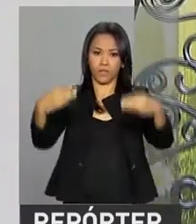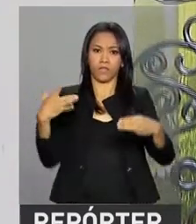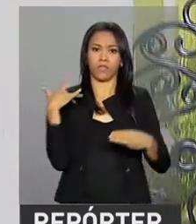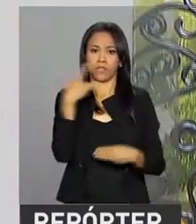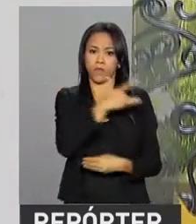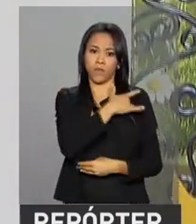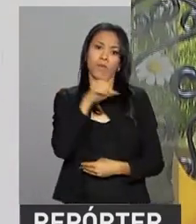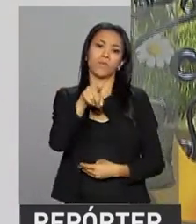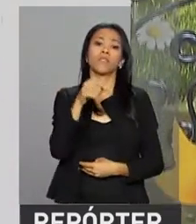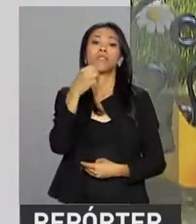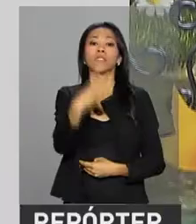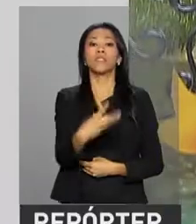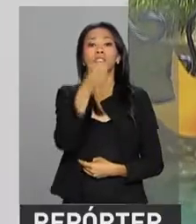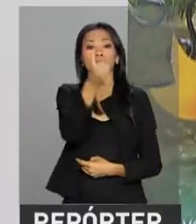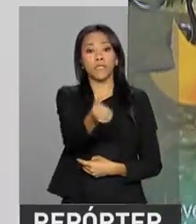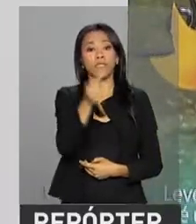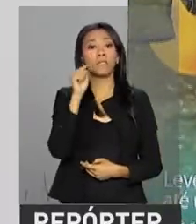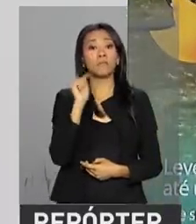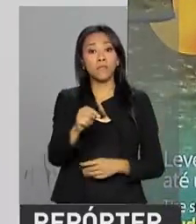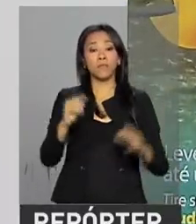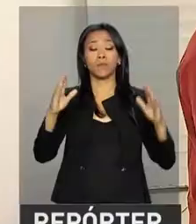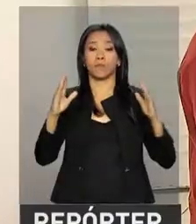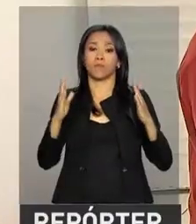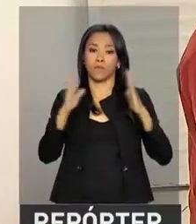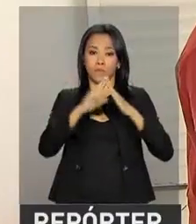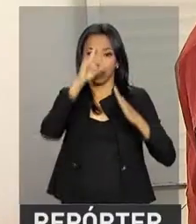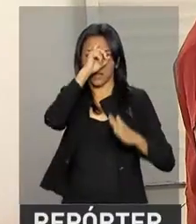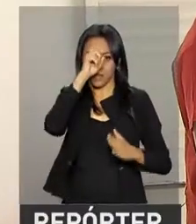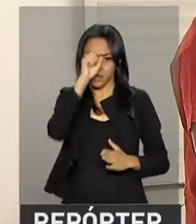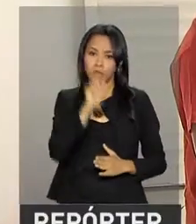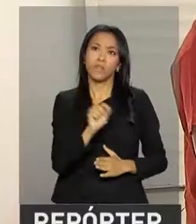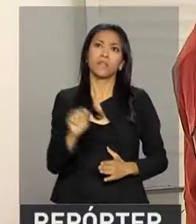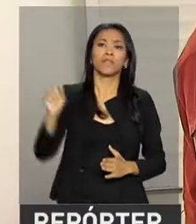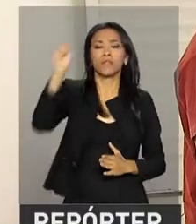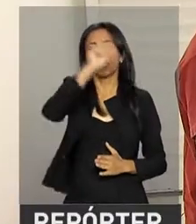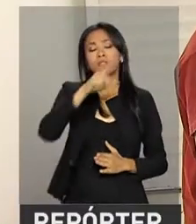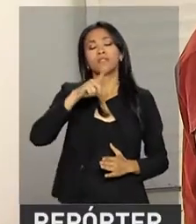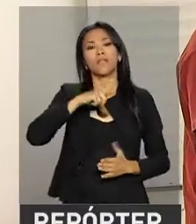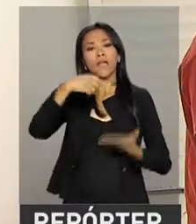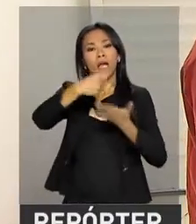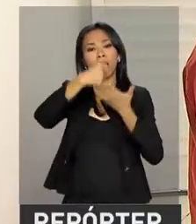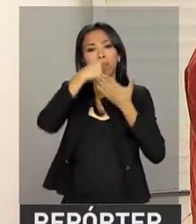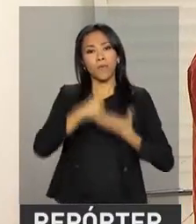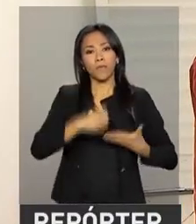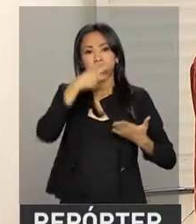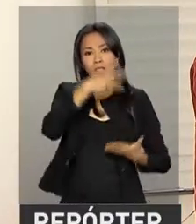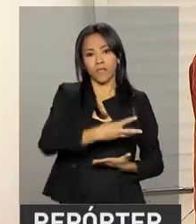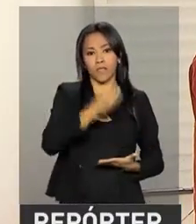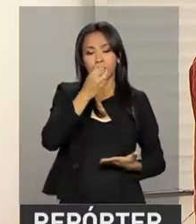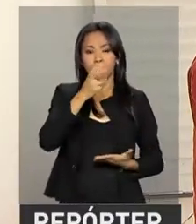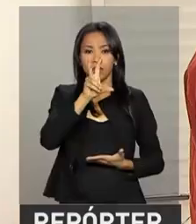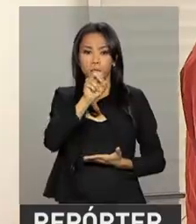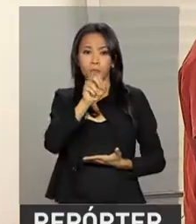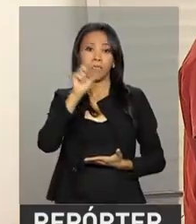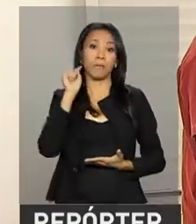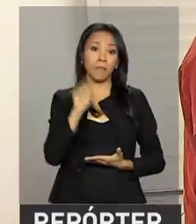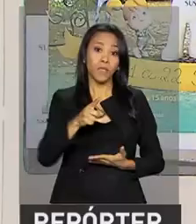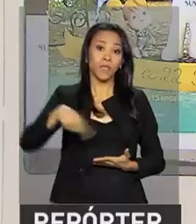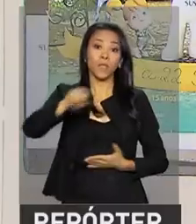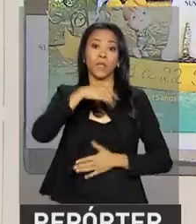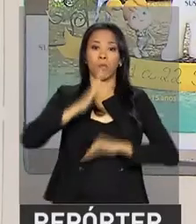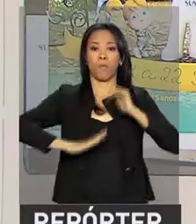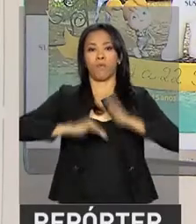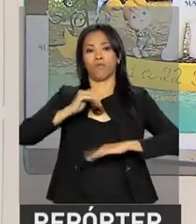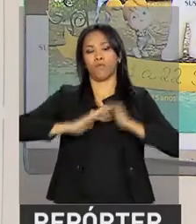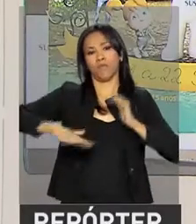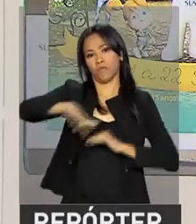acontecer em 36 mil postos de saúde e contar com o apoio de 350 mil profissionais da área